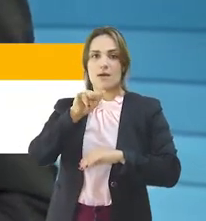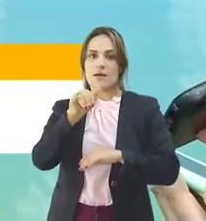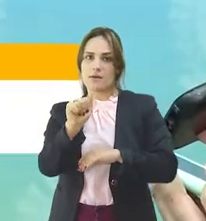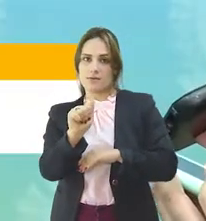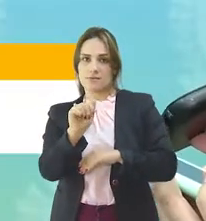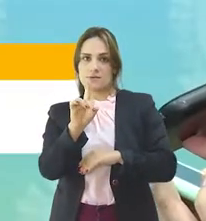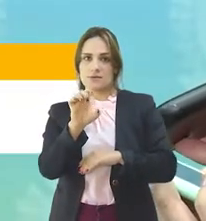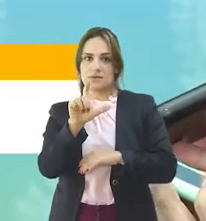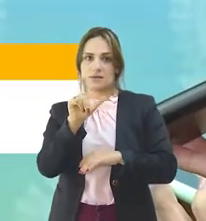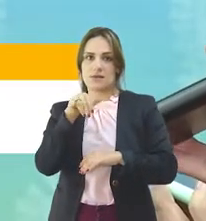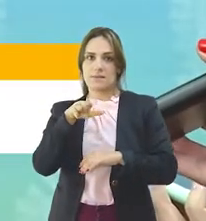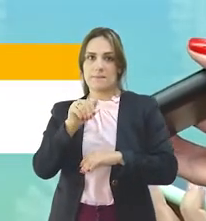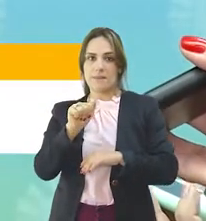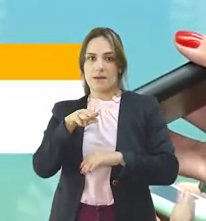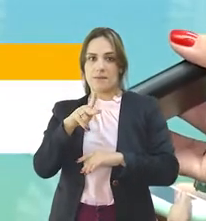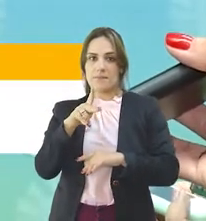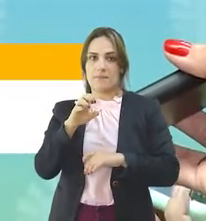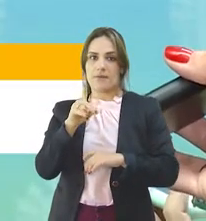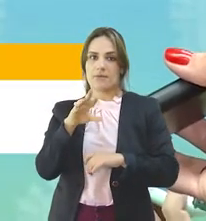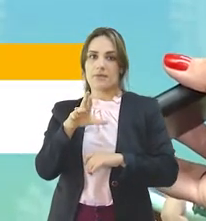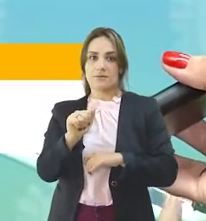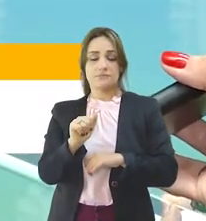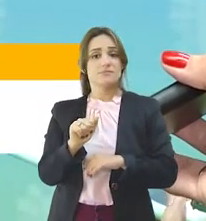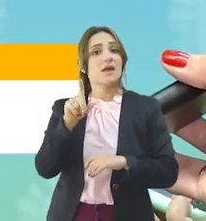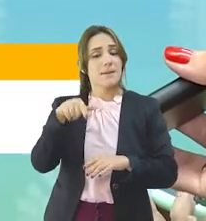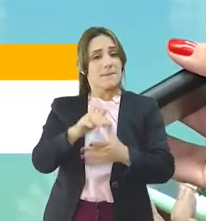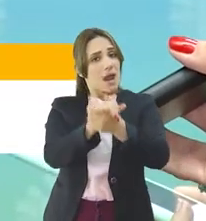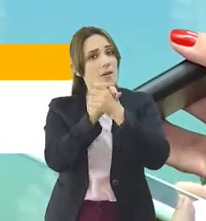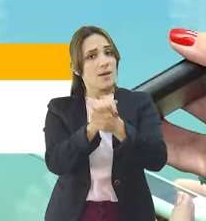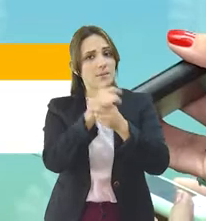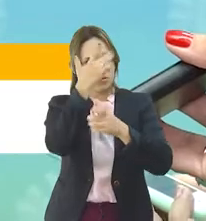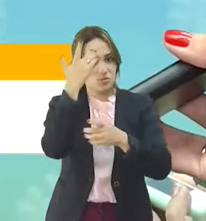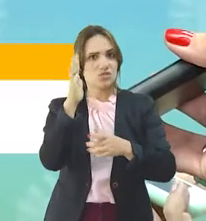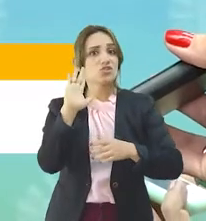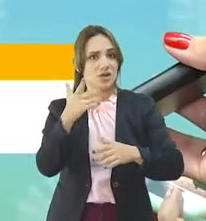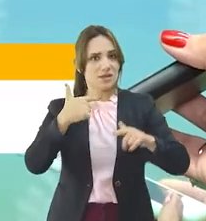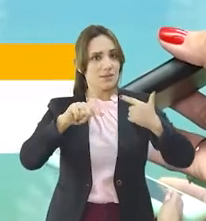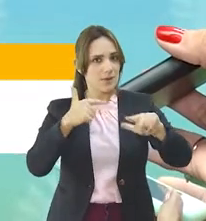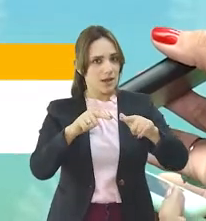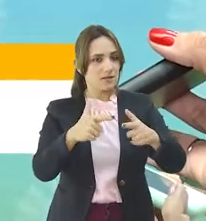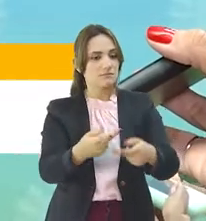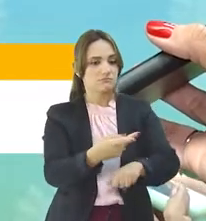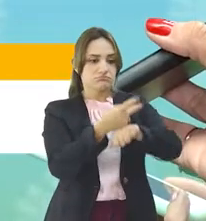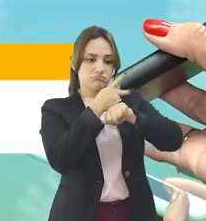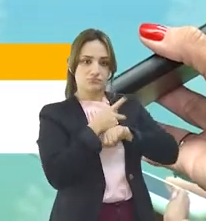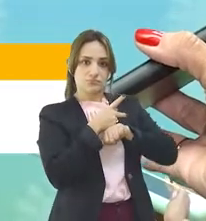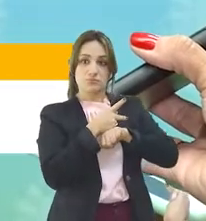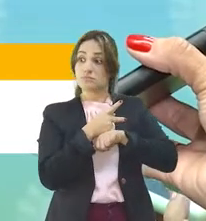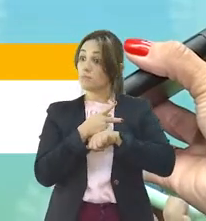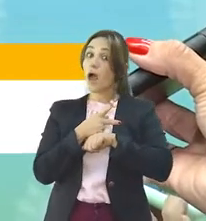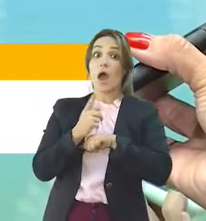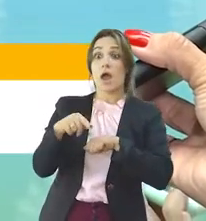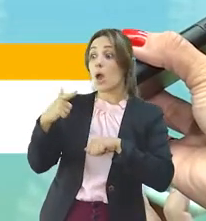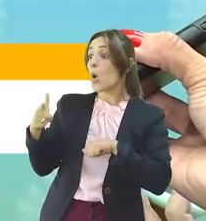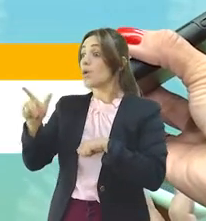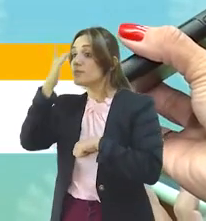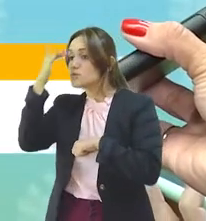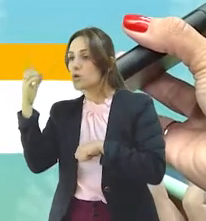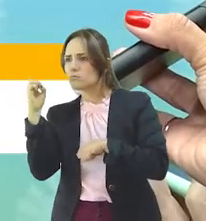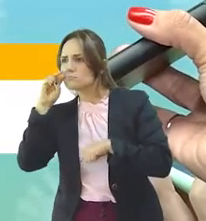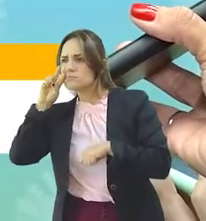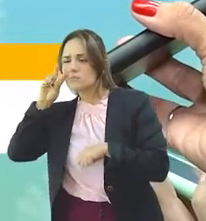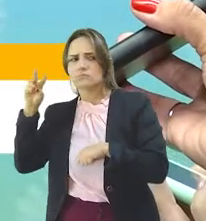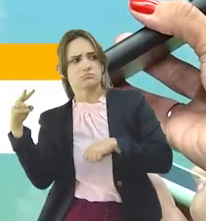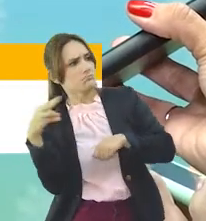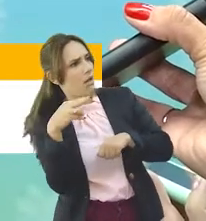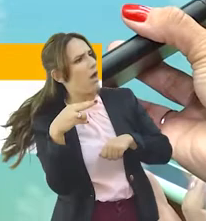Pedra. Essa premiação serve para valorizar quem já está na carreira, que está recebendo essa premiação, e estimular que novos